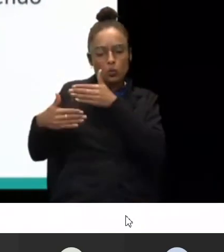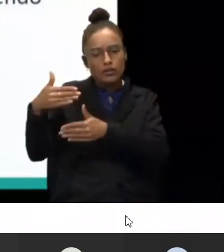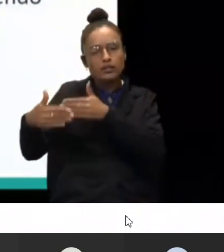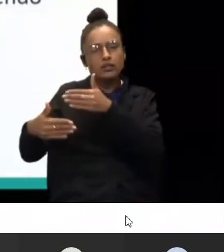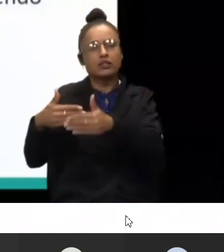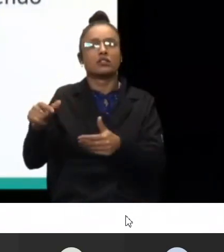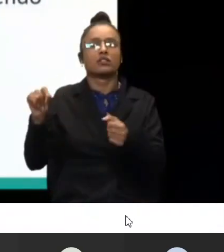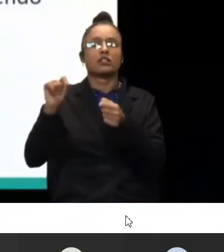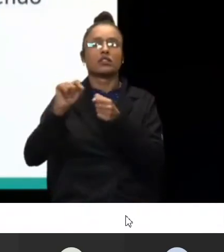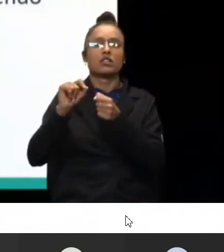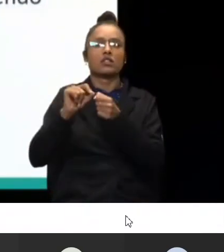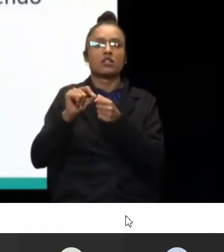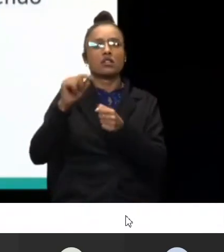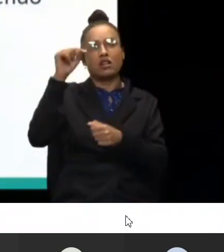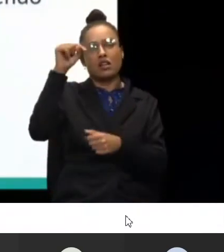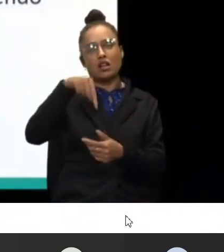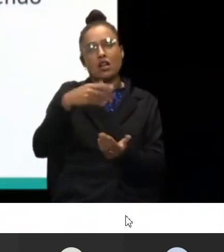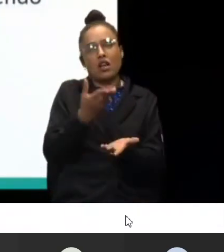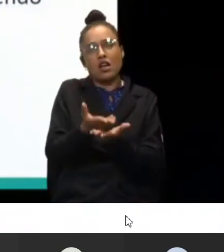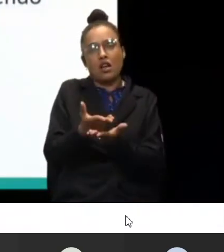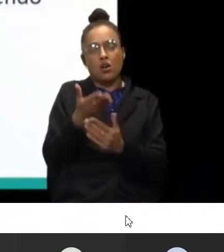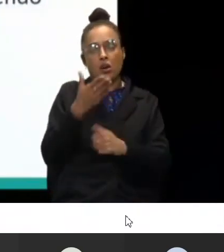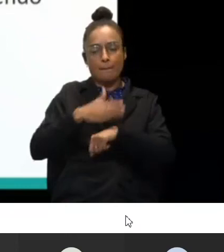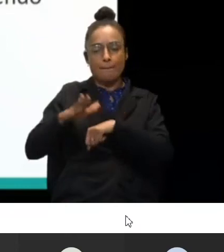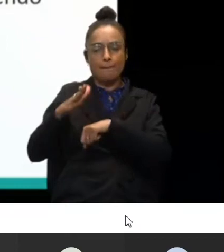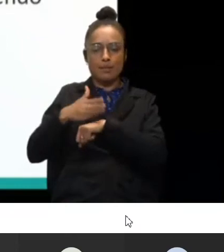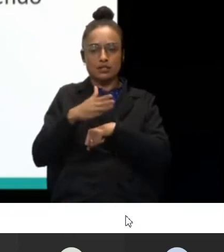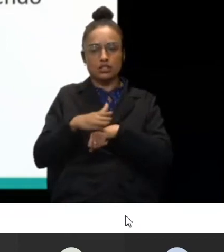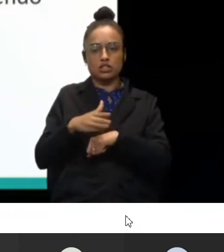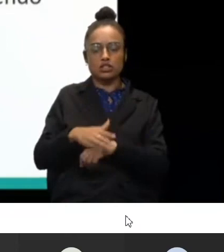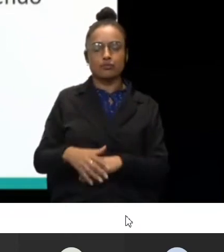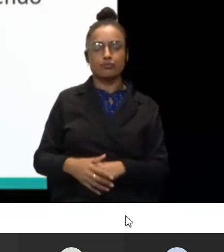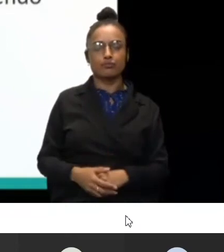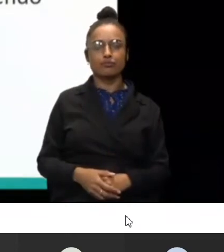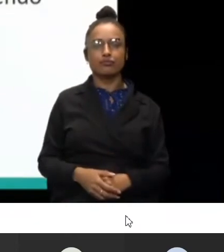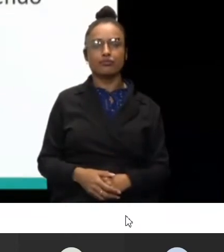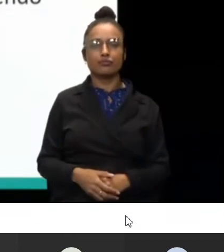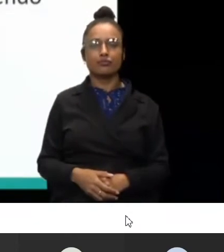serão realizados durante essa aula prática.